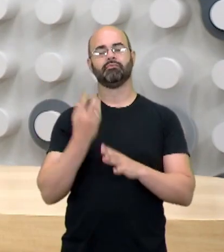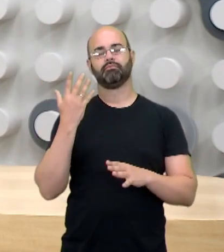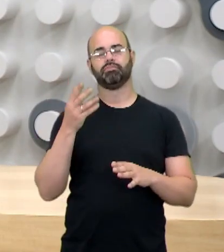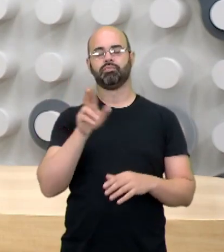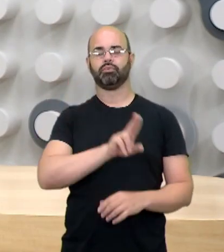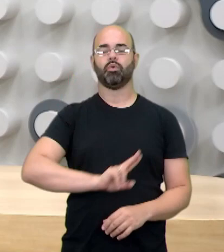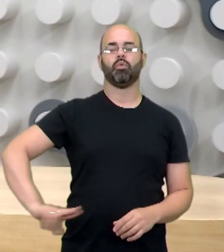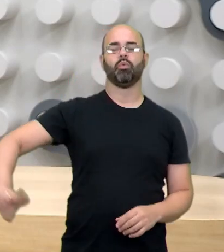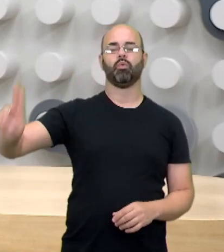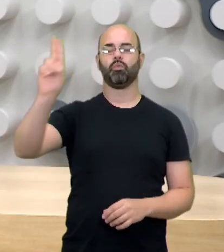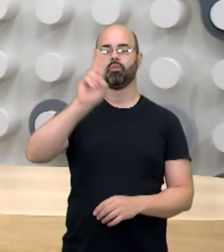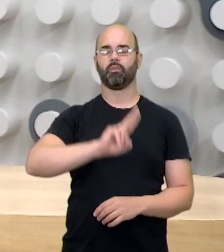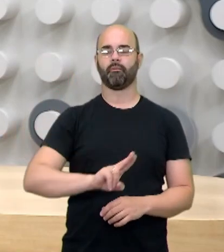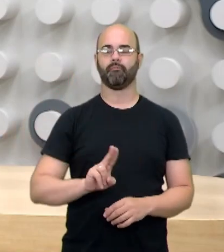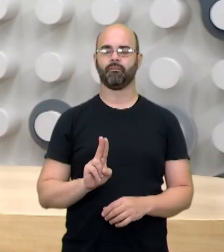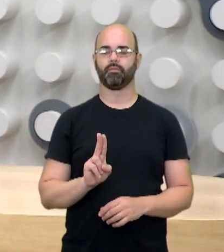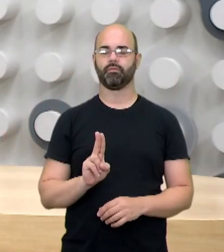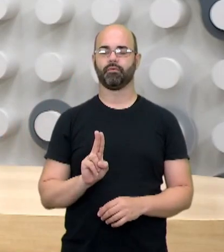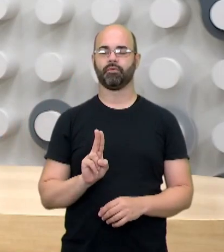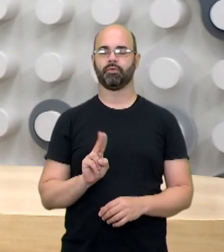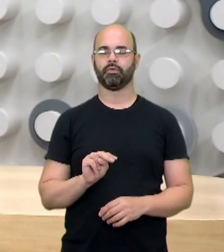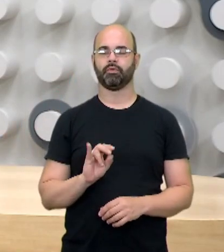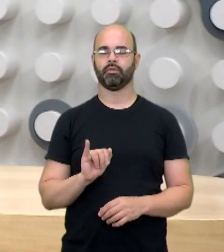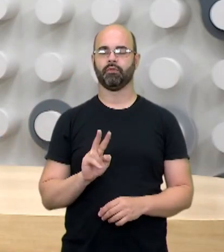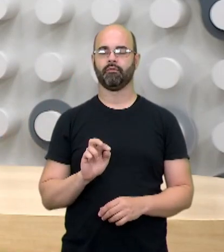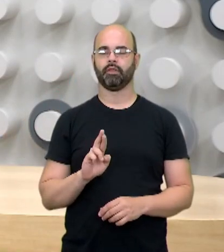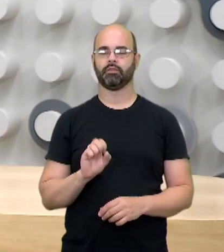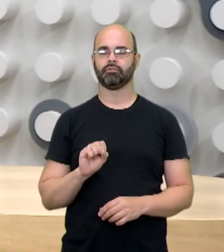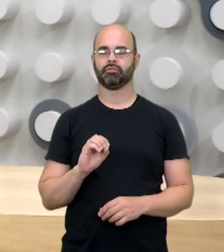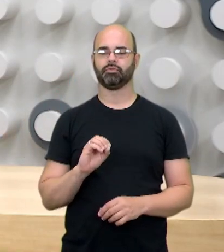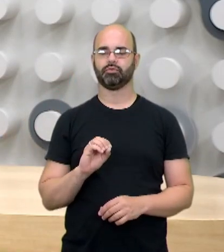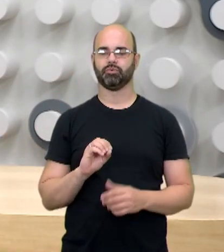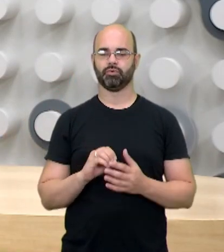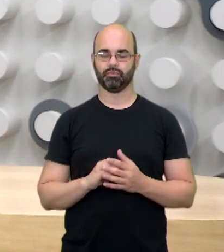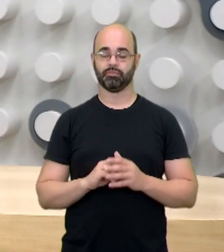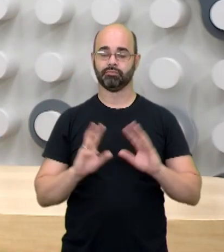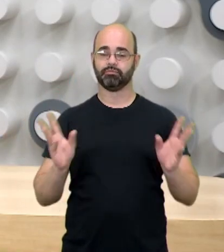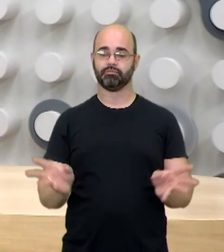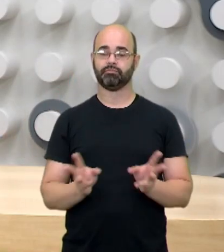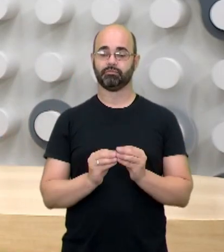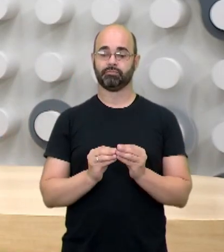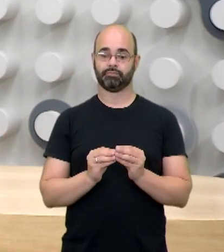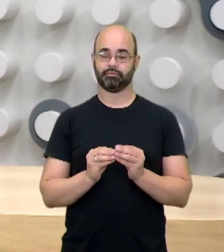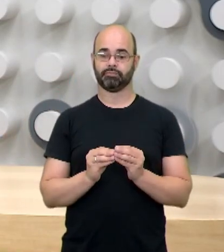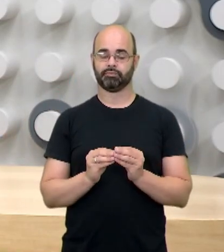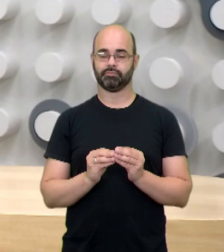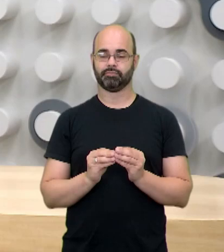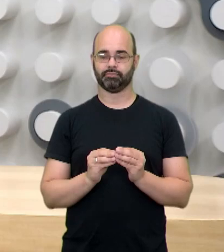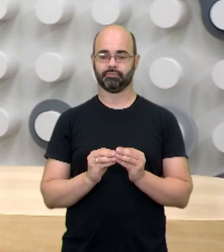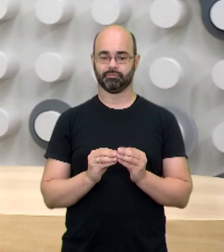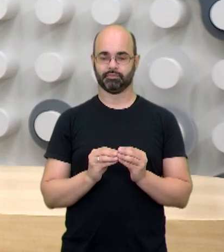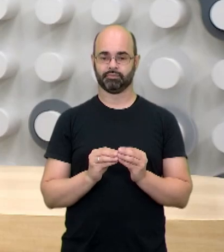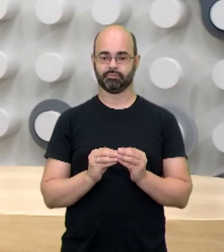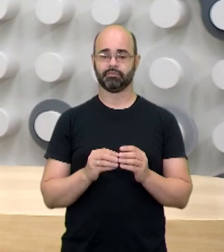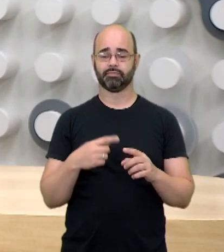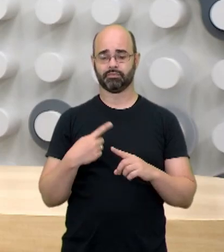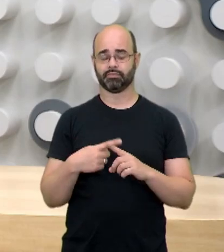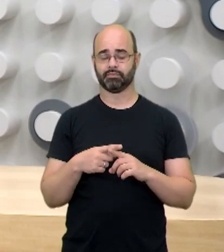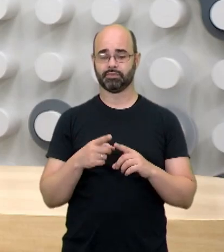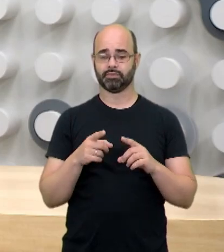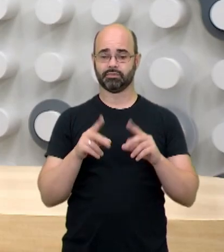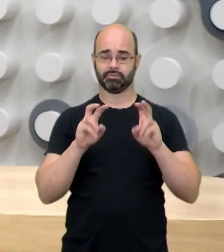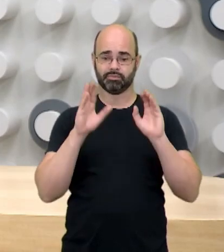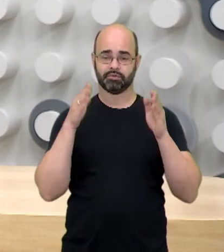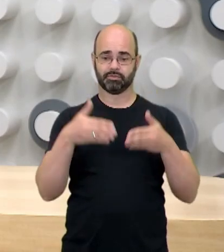explicando, né, como surgiu o universo, mas dando, né, sínteses, né, sobre o processo, né? Porque a realidade, o nosso tema é